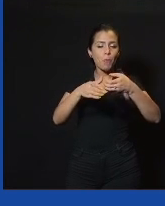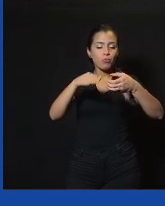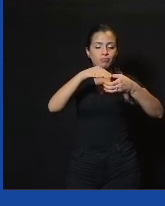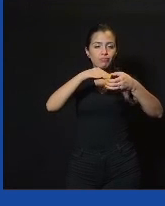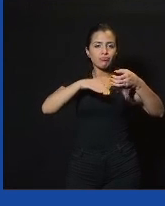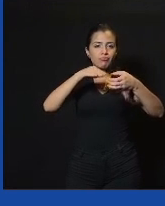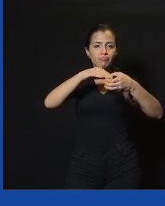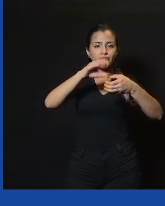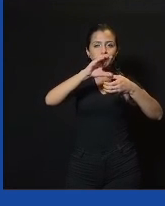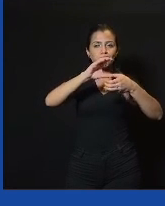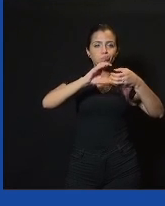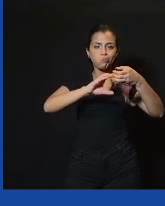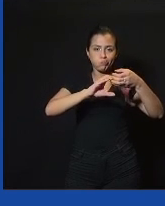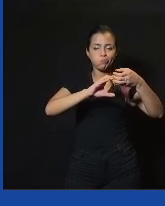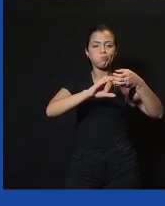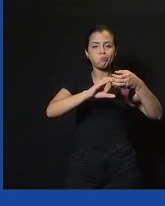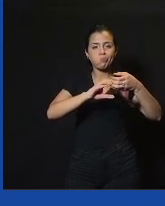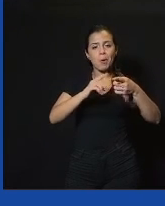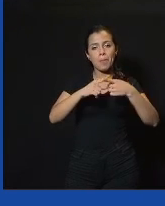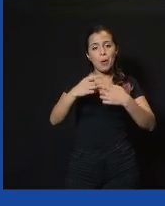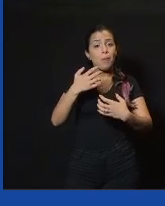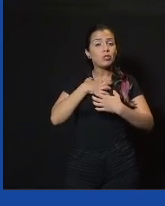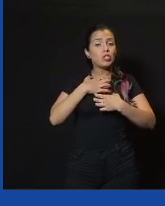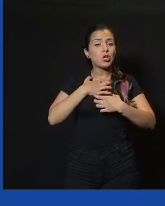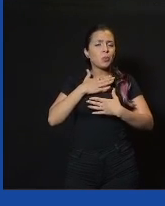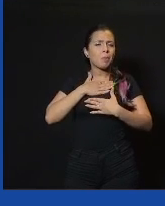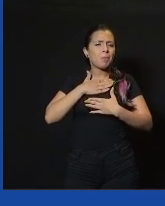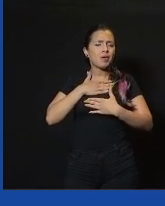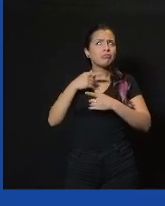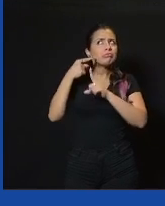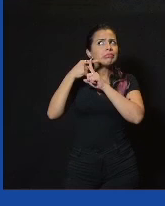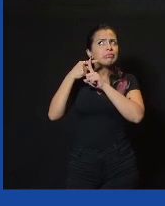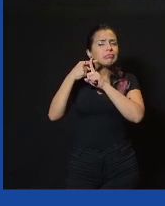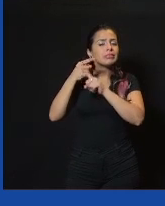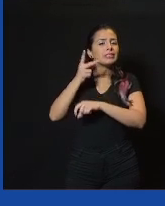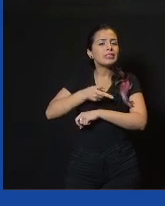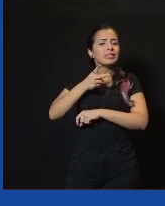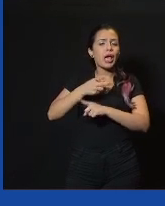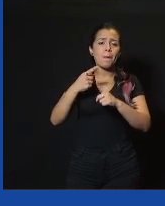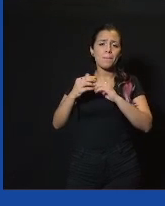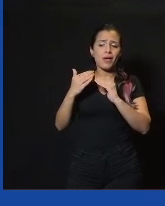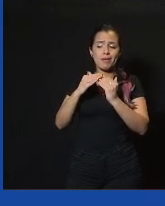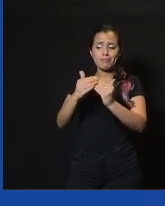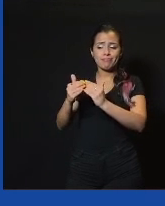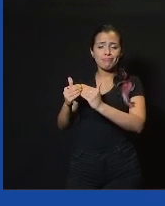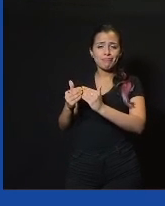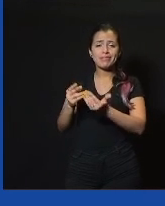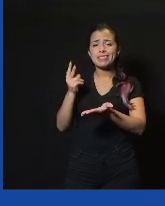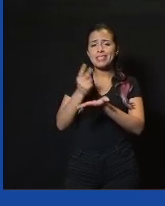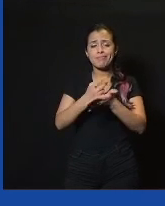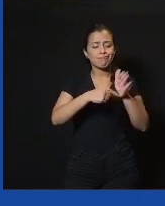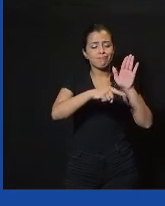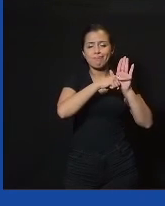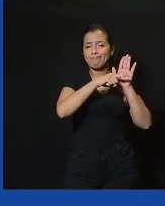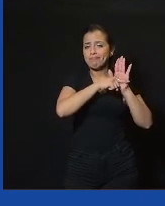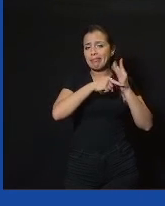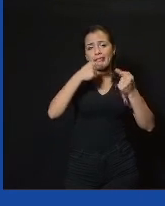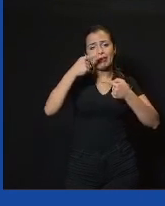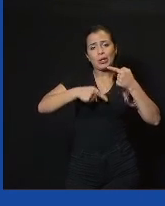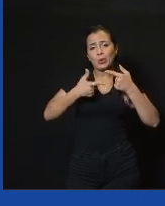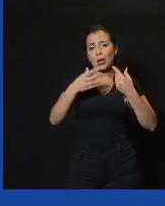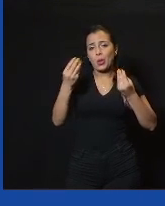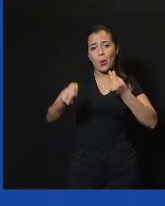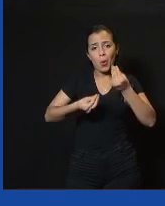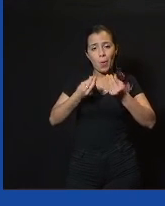prevalecendo agora, mas como eu aprendi esse lado otimista com a favela, porque a favela não tem muita opção de ser pessimista, né? Ser